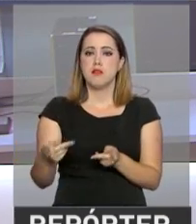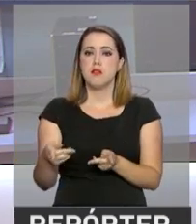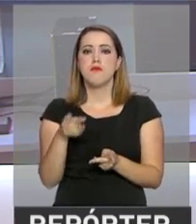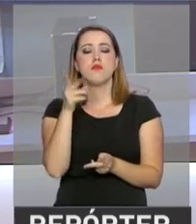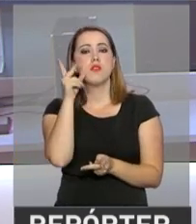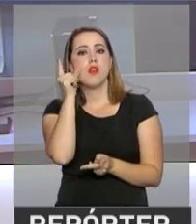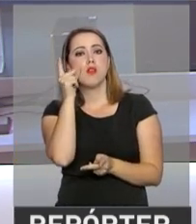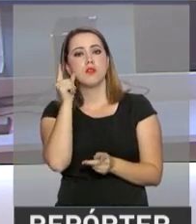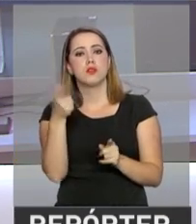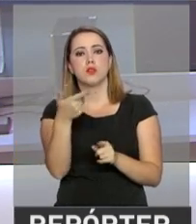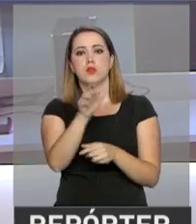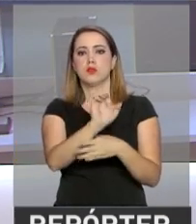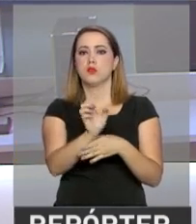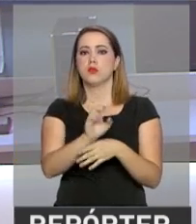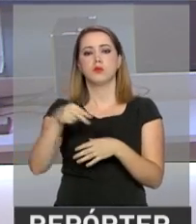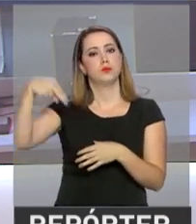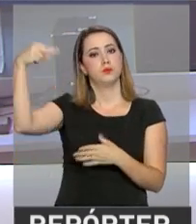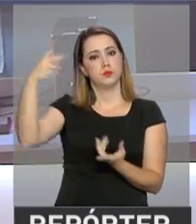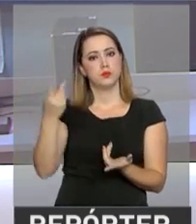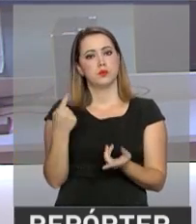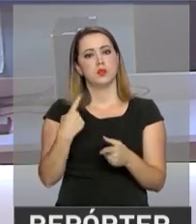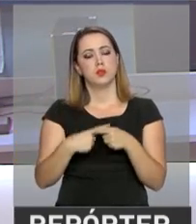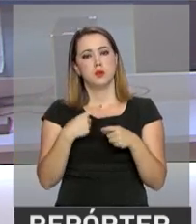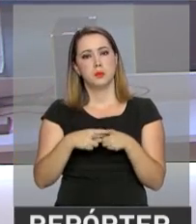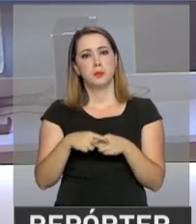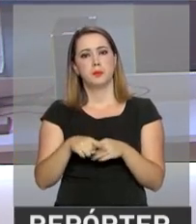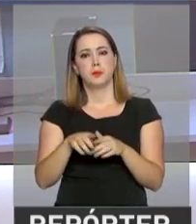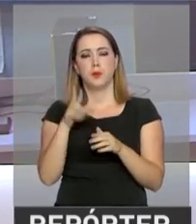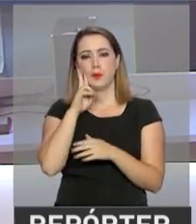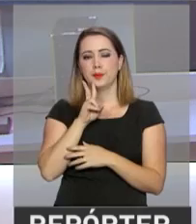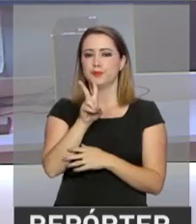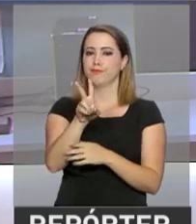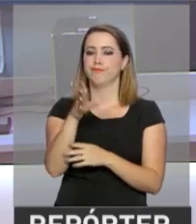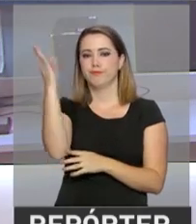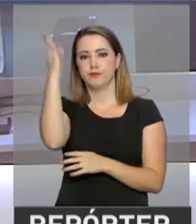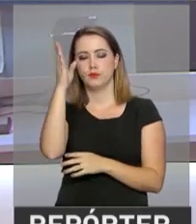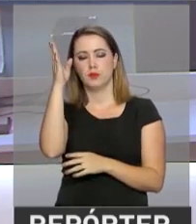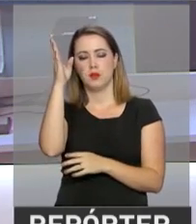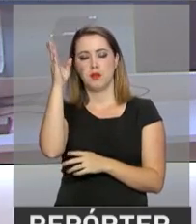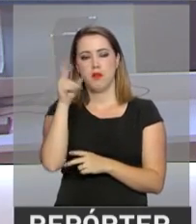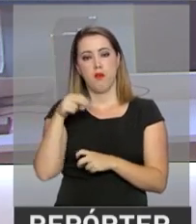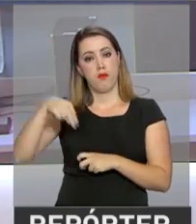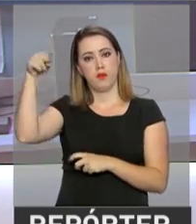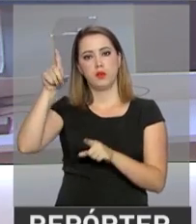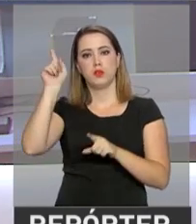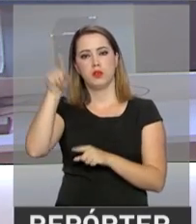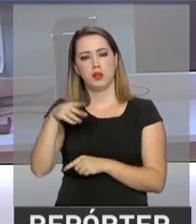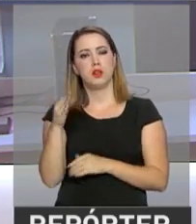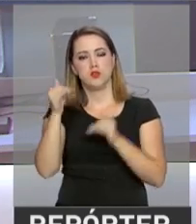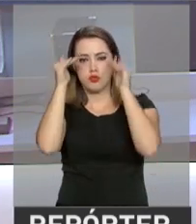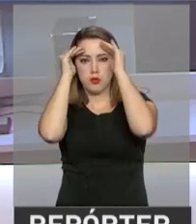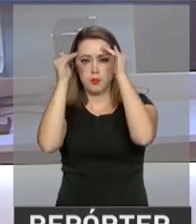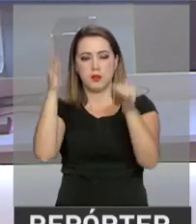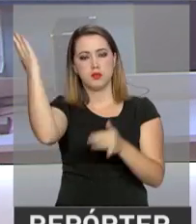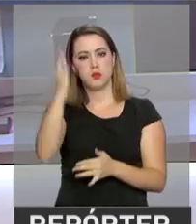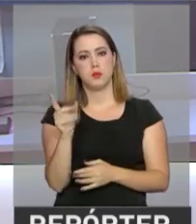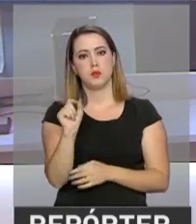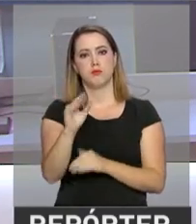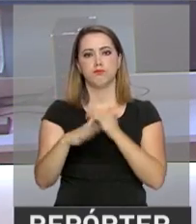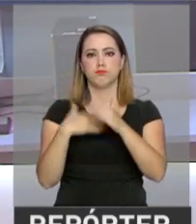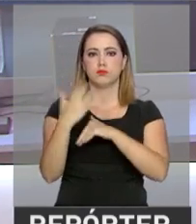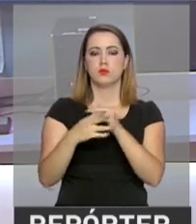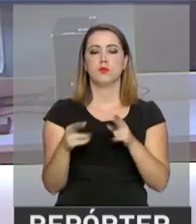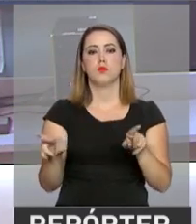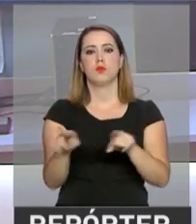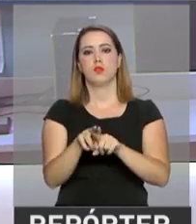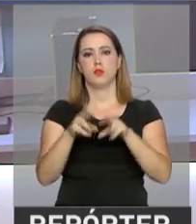e outros estados do Nordeste, já que prestigiar o Nordeste é prestigiar o Brasil e levará isso adiante, assim como o respeito